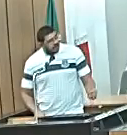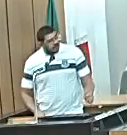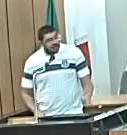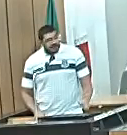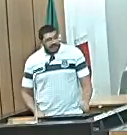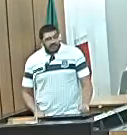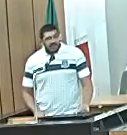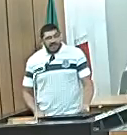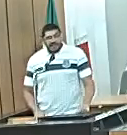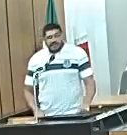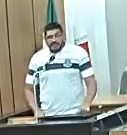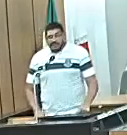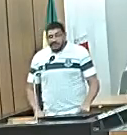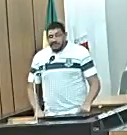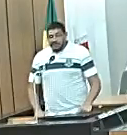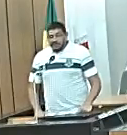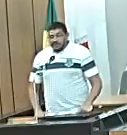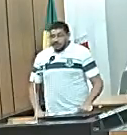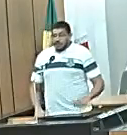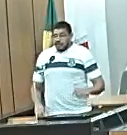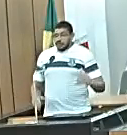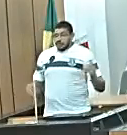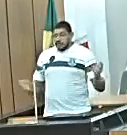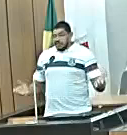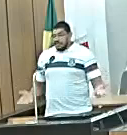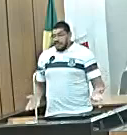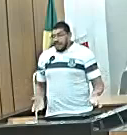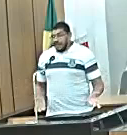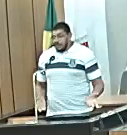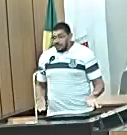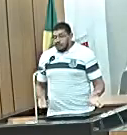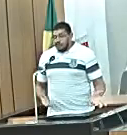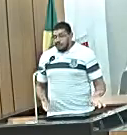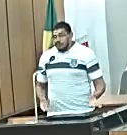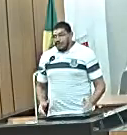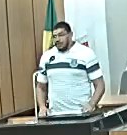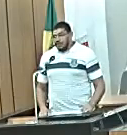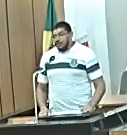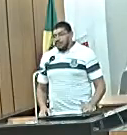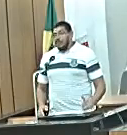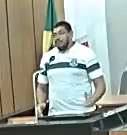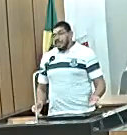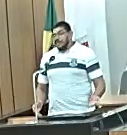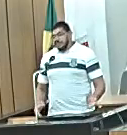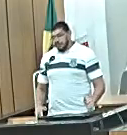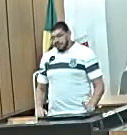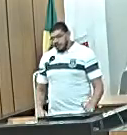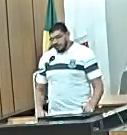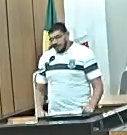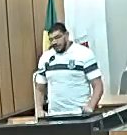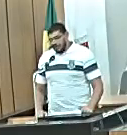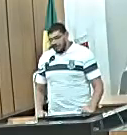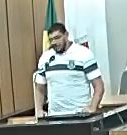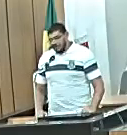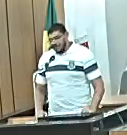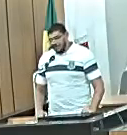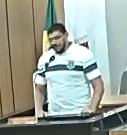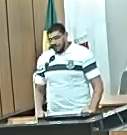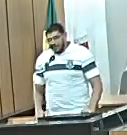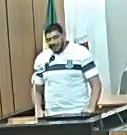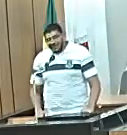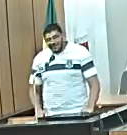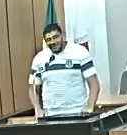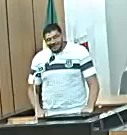disse o deputado joão leite os agentes penitenciários e socioeducativos são uma bênção para o estado para a segurança